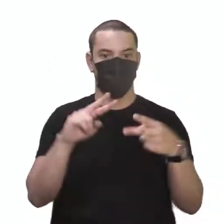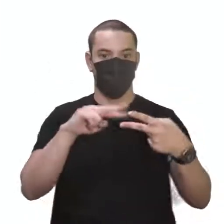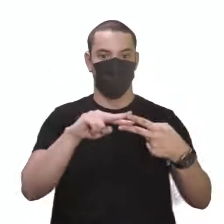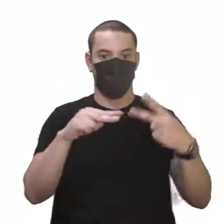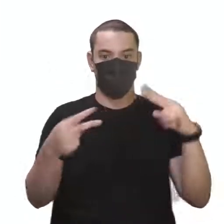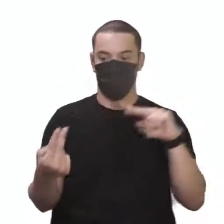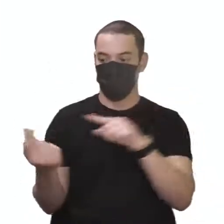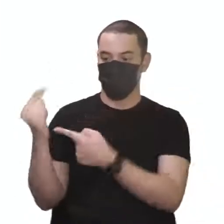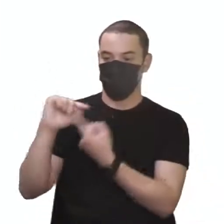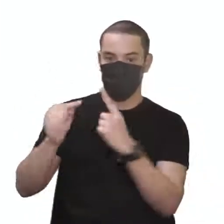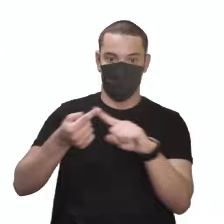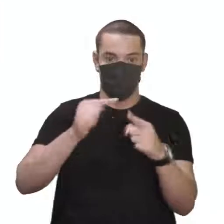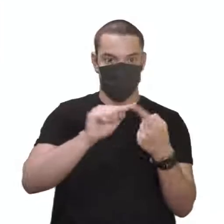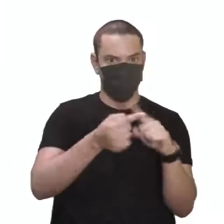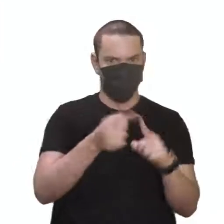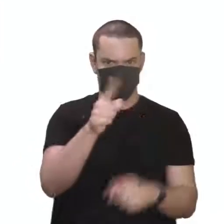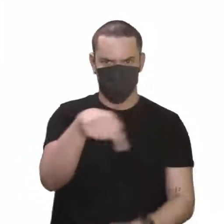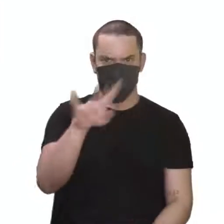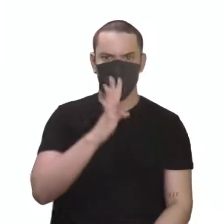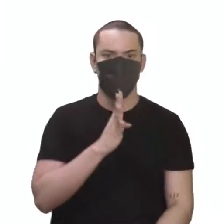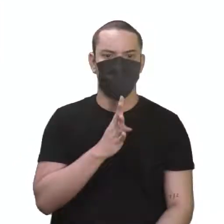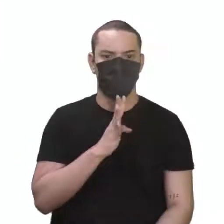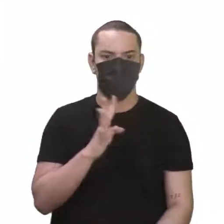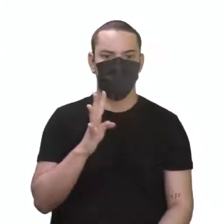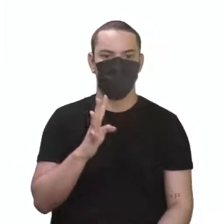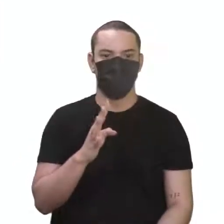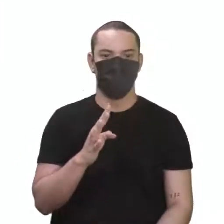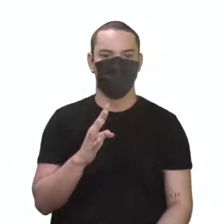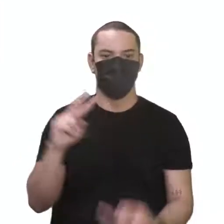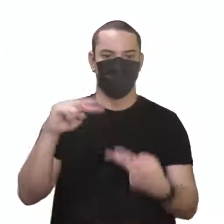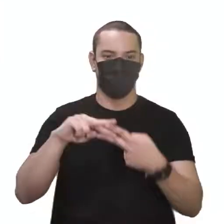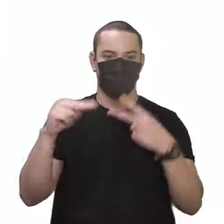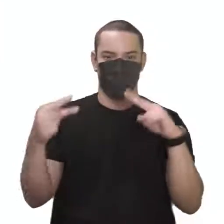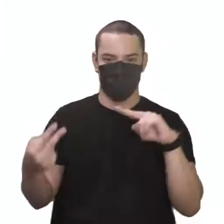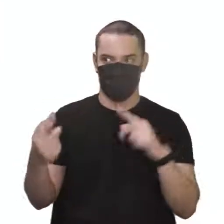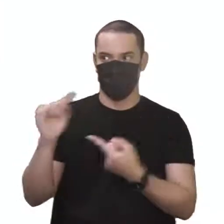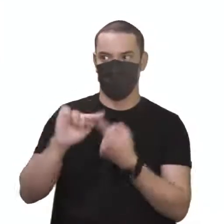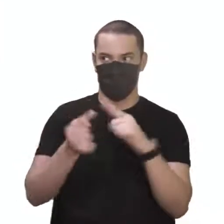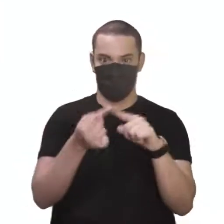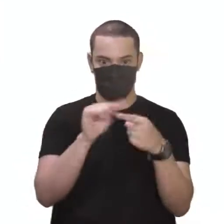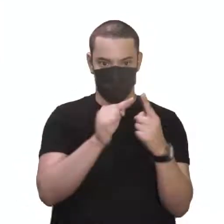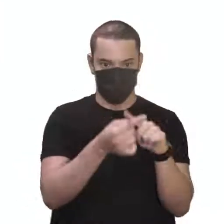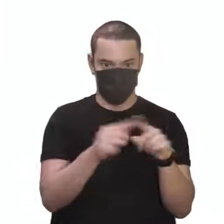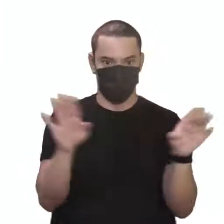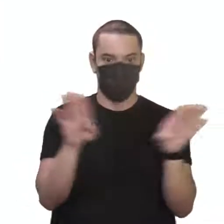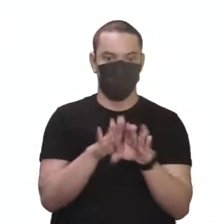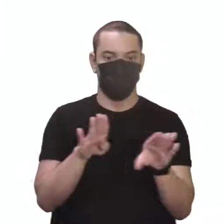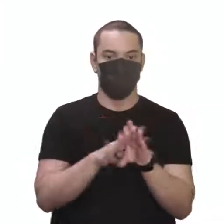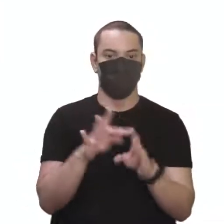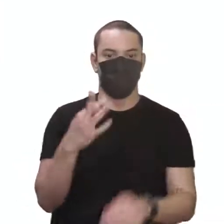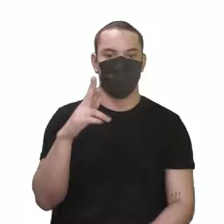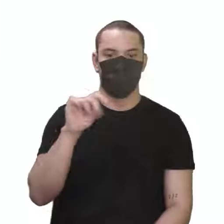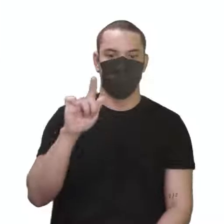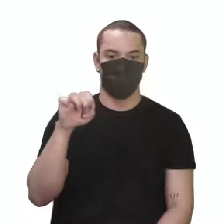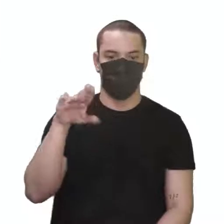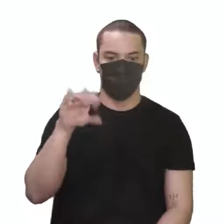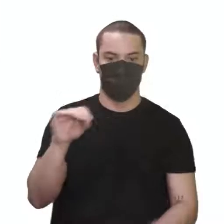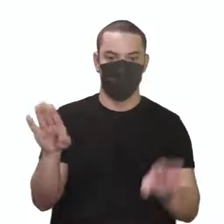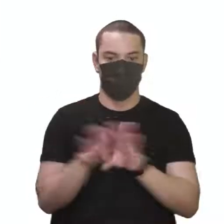DNA recombinante. Já viu aí? DNA recombinante. E transgênico e